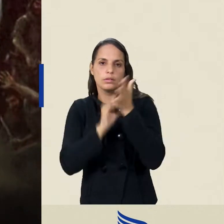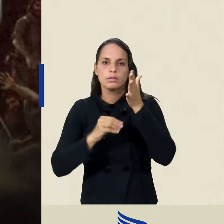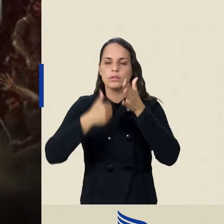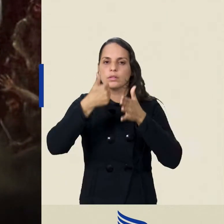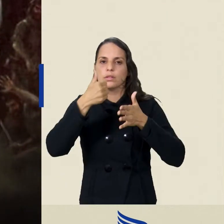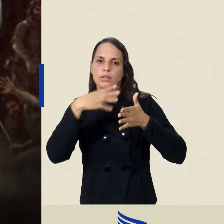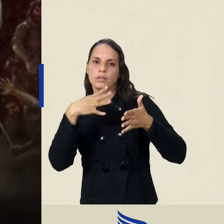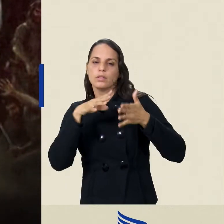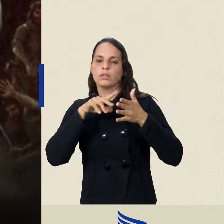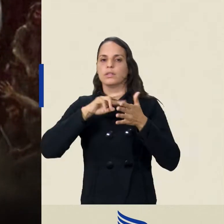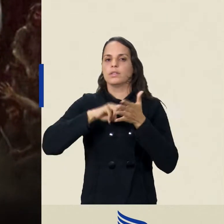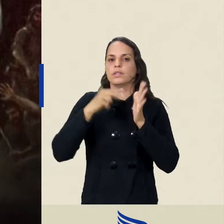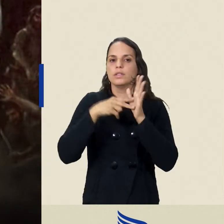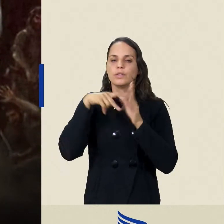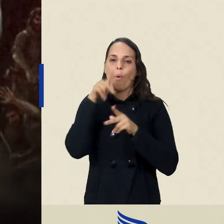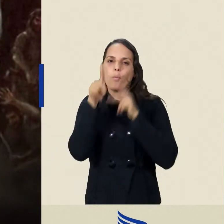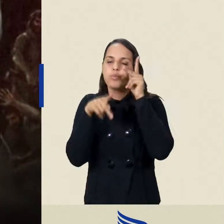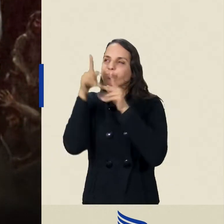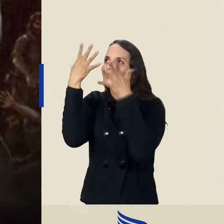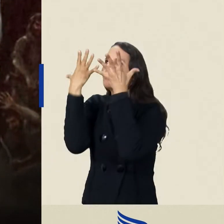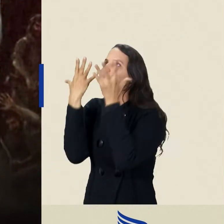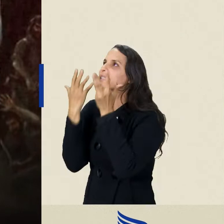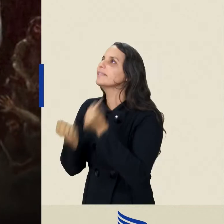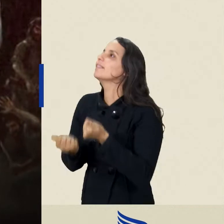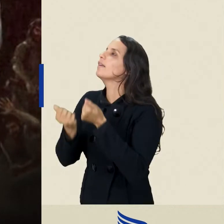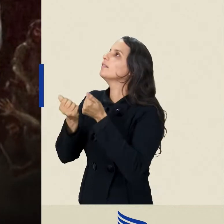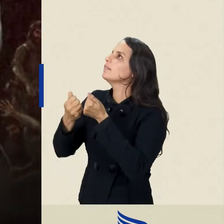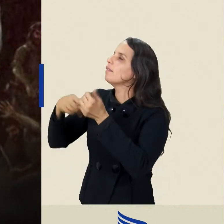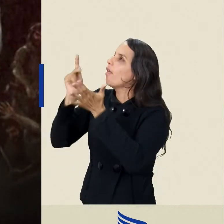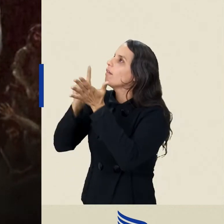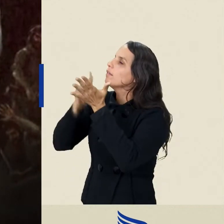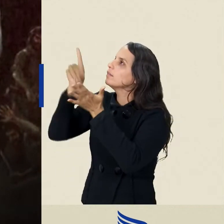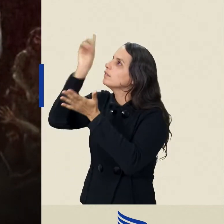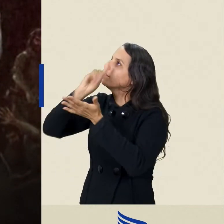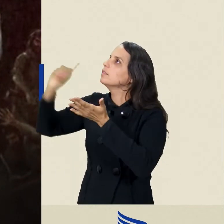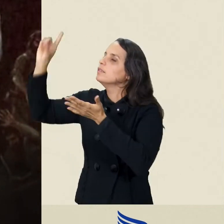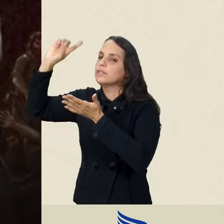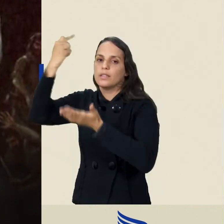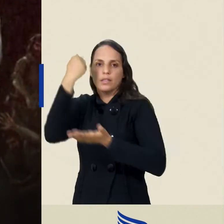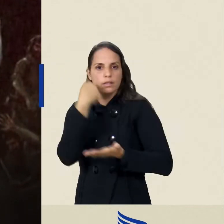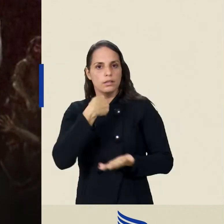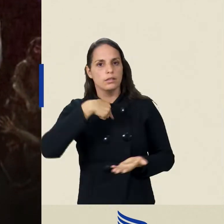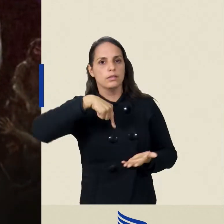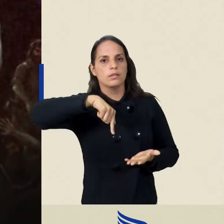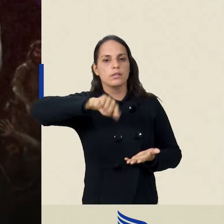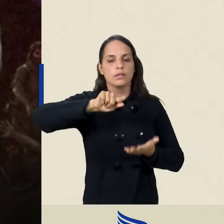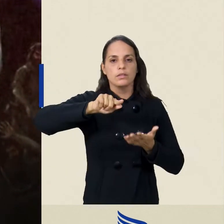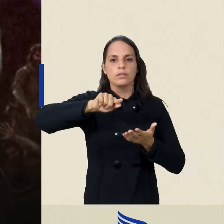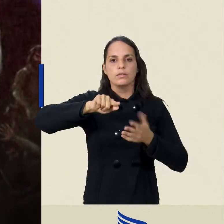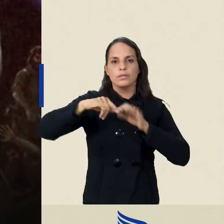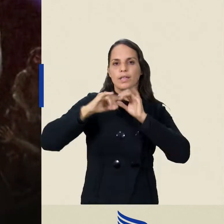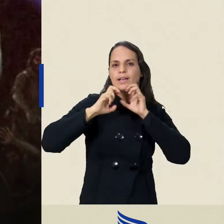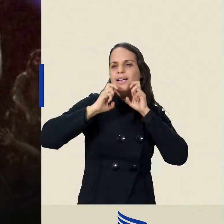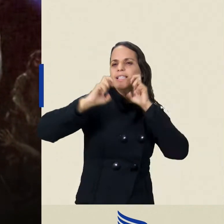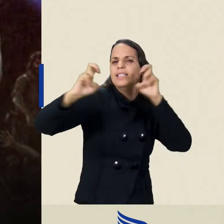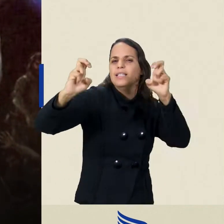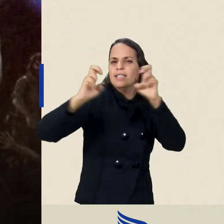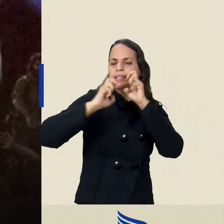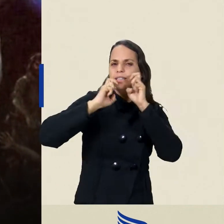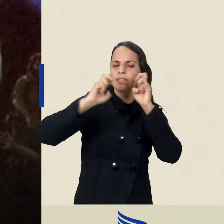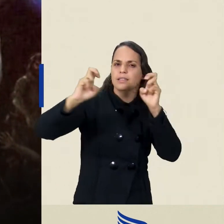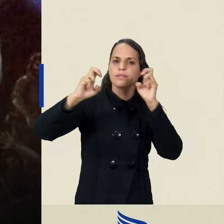representam o povo que aceita a luz das mensagens de Deus e vão como agentes seus fazer soar a advertência por